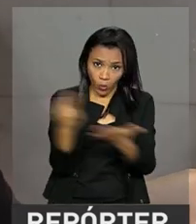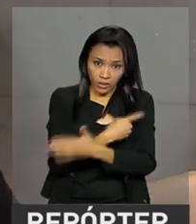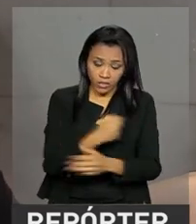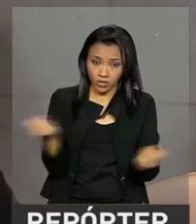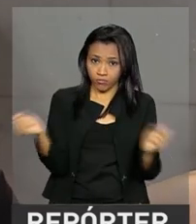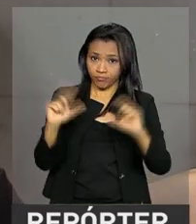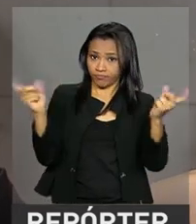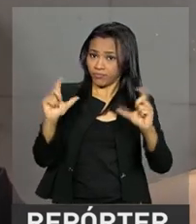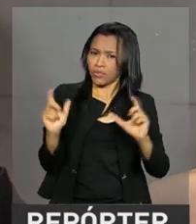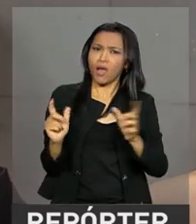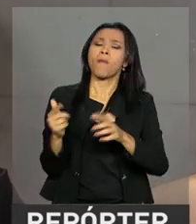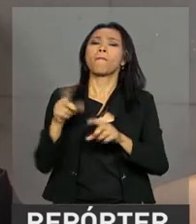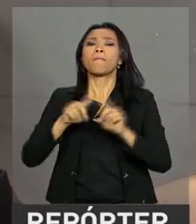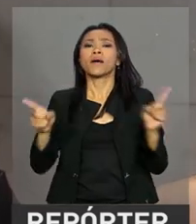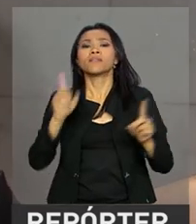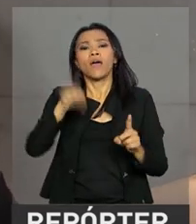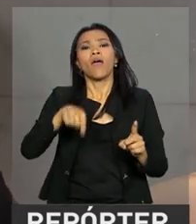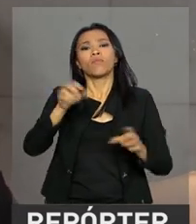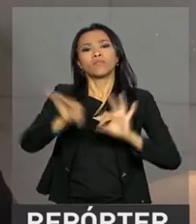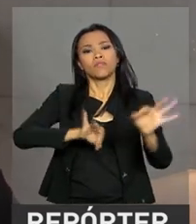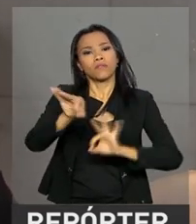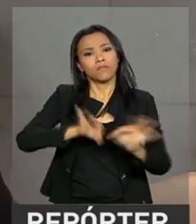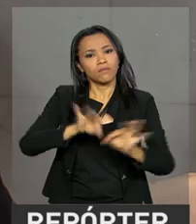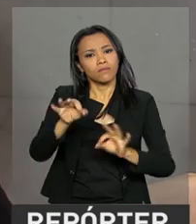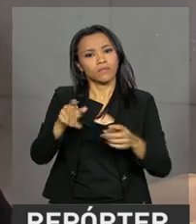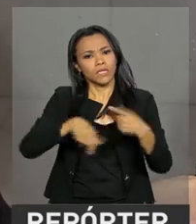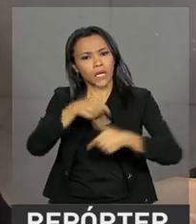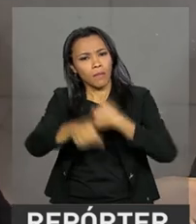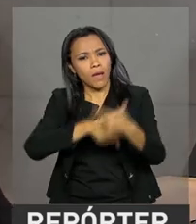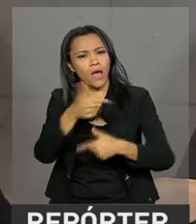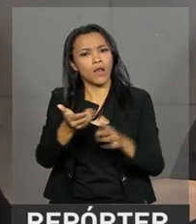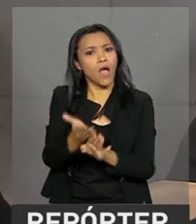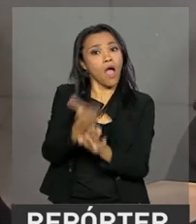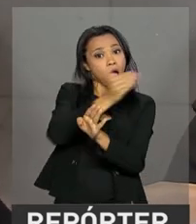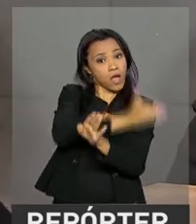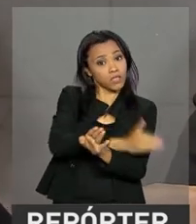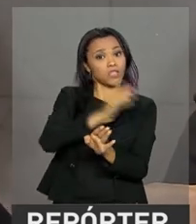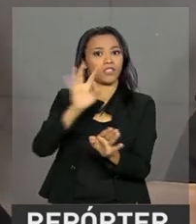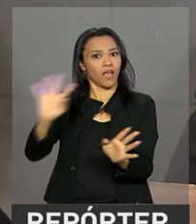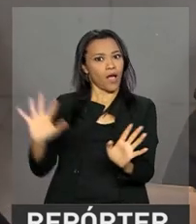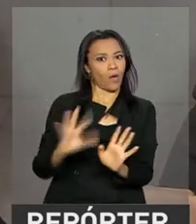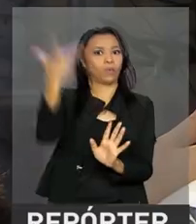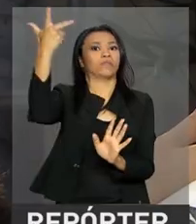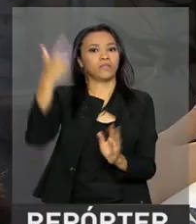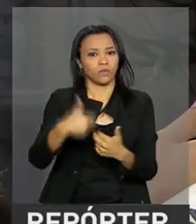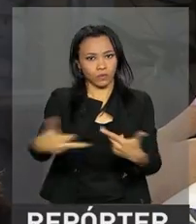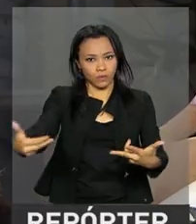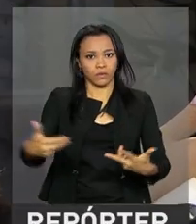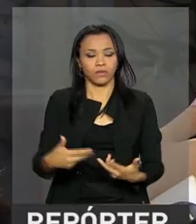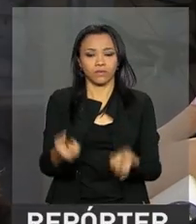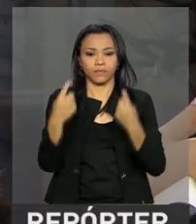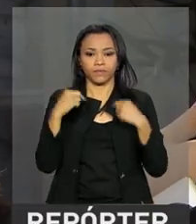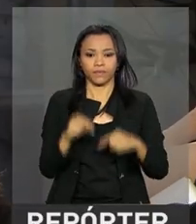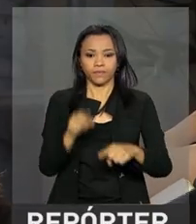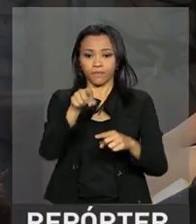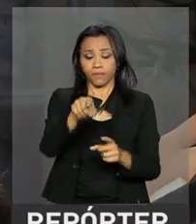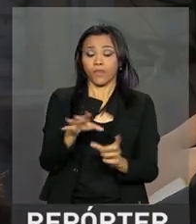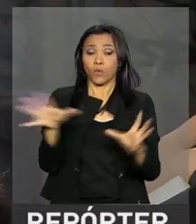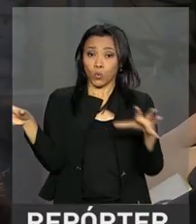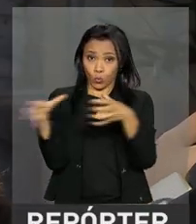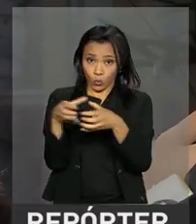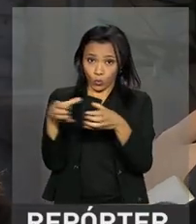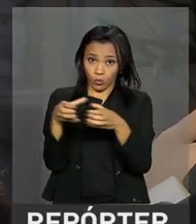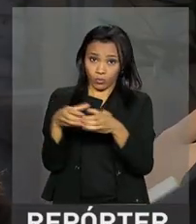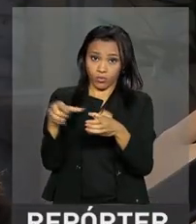né preventivo que essa missão possa chegar aos locais Antes de nós termos o indesejado ação da Defensoria Pública